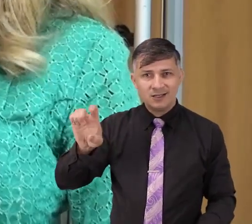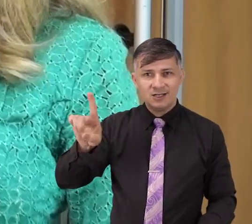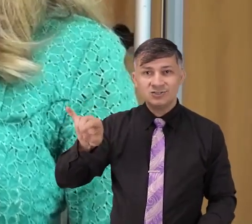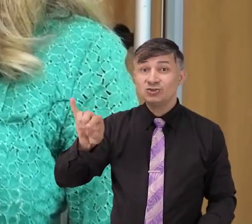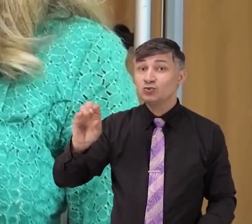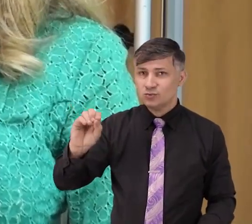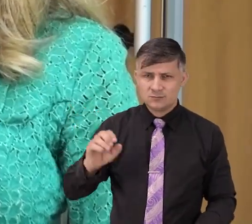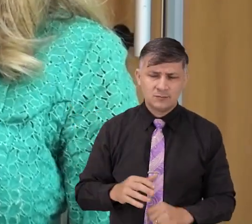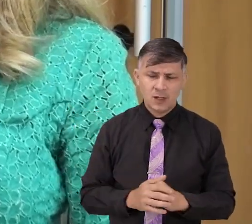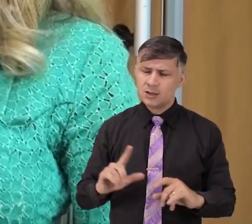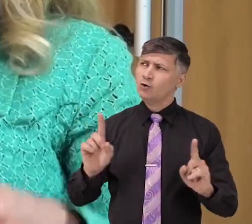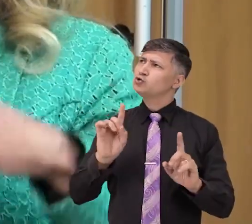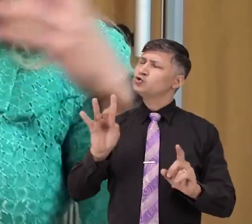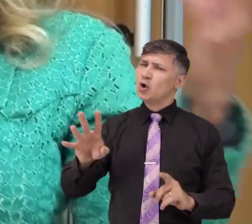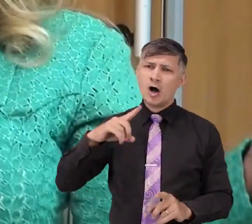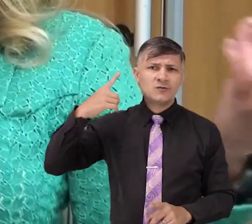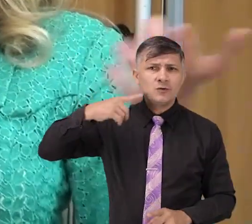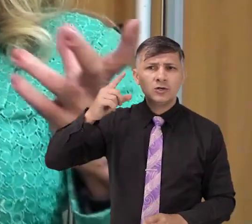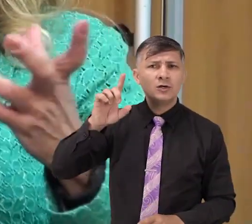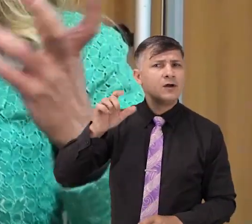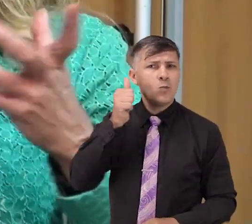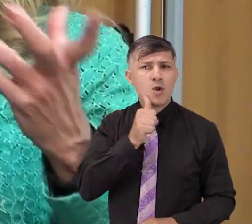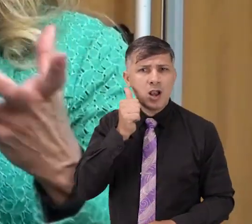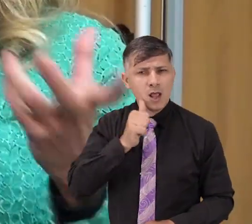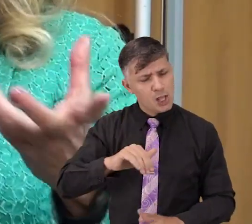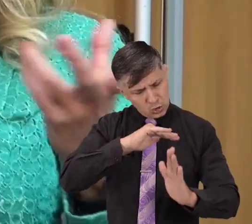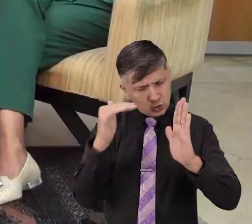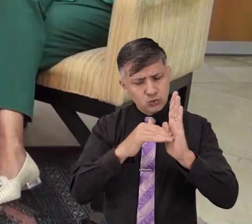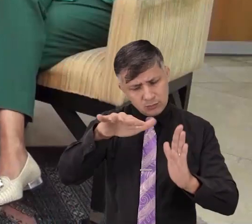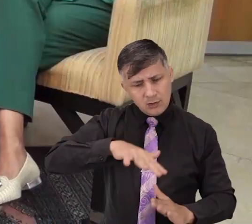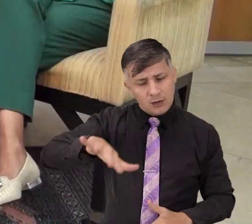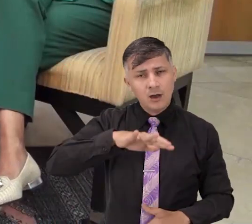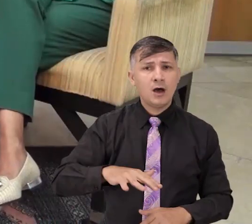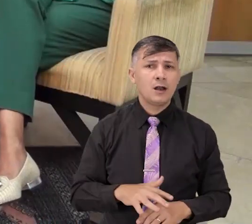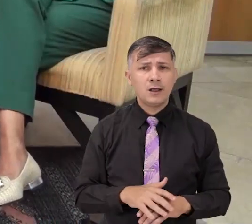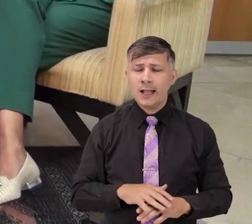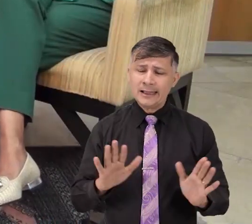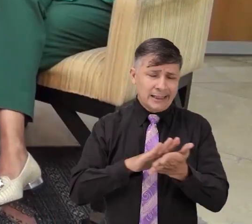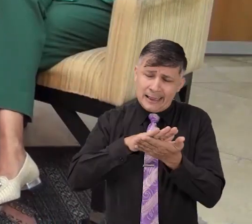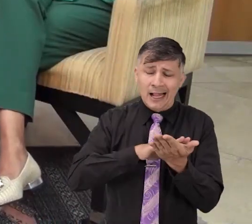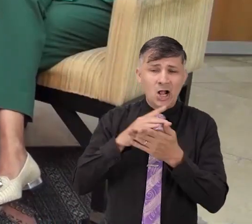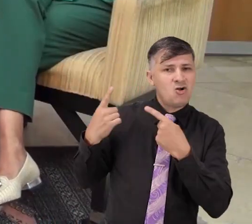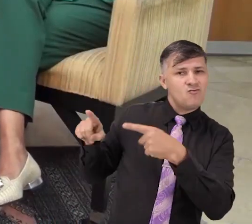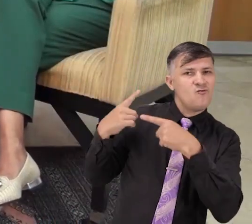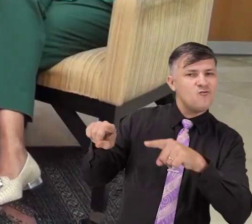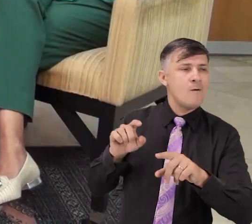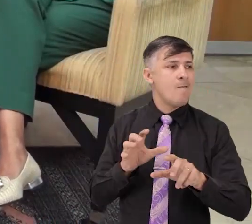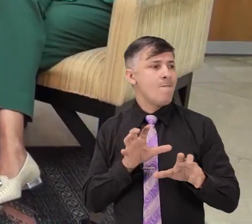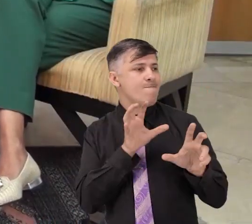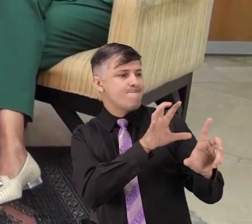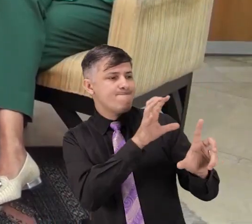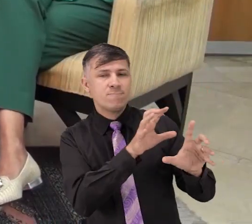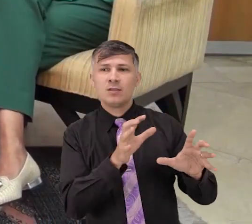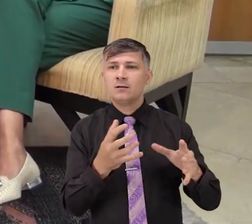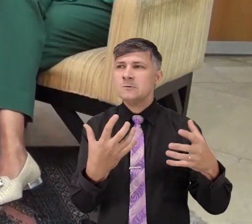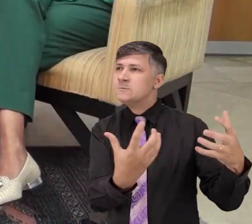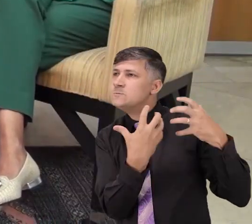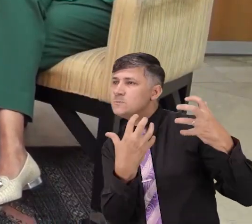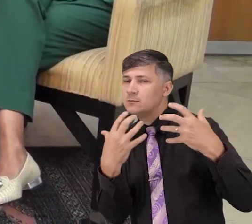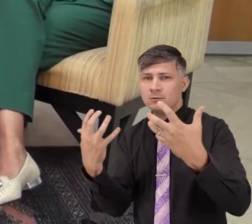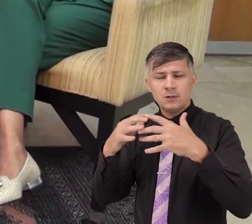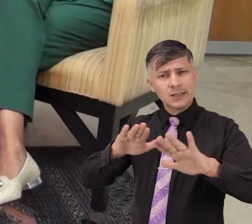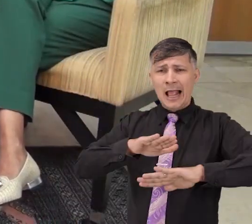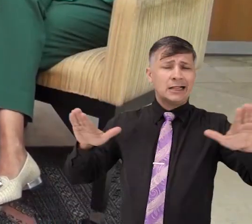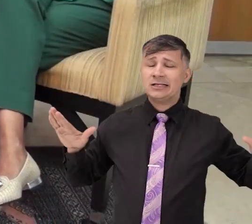advocacia sem assédio, porque... Você tem situações de assédio que não necessariamente envolvem